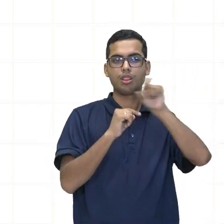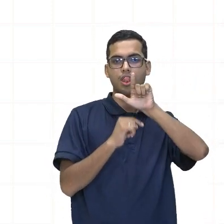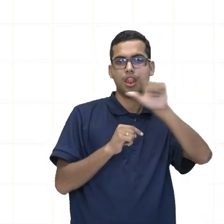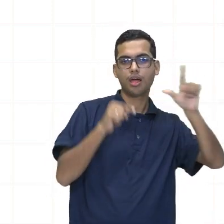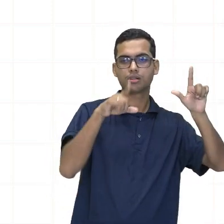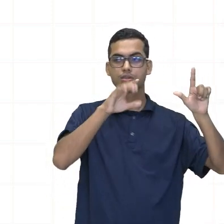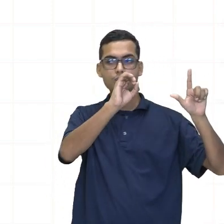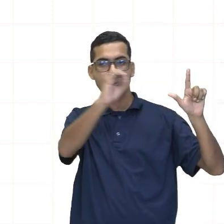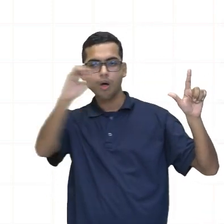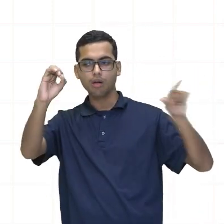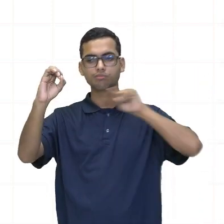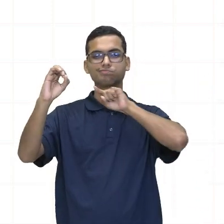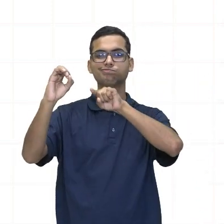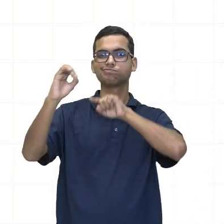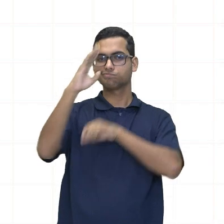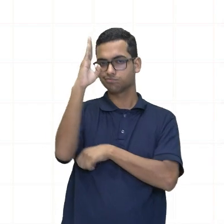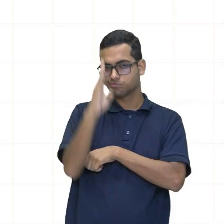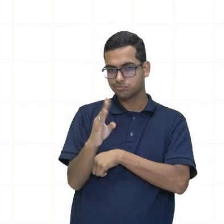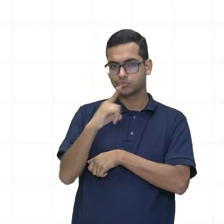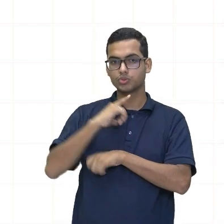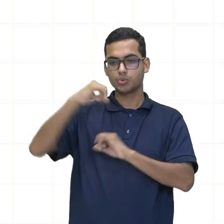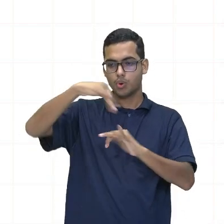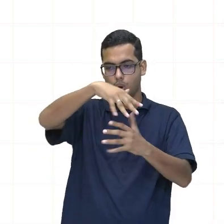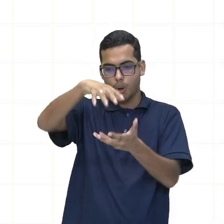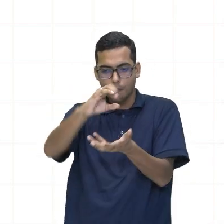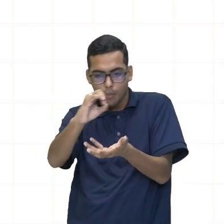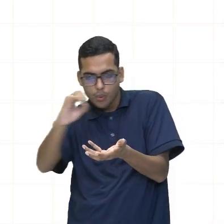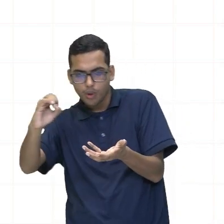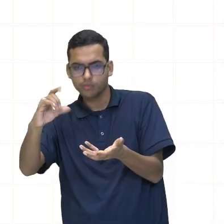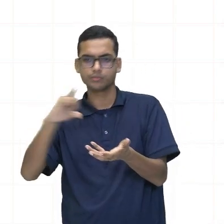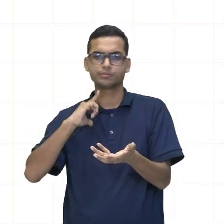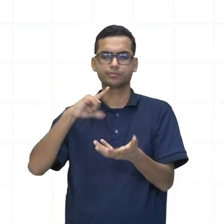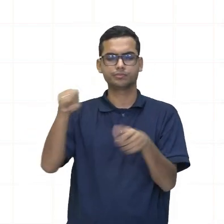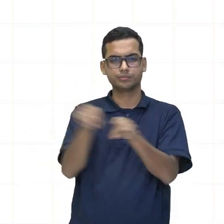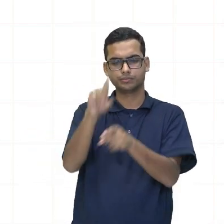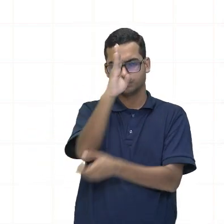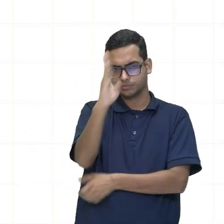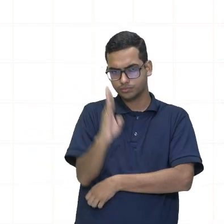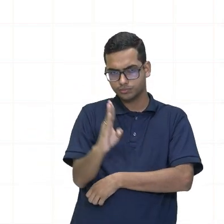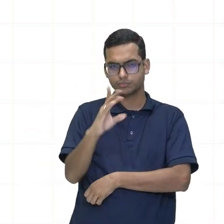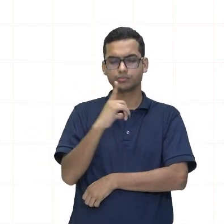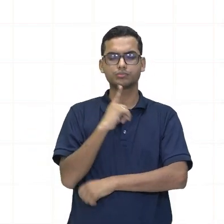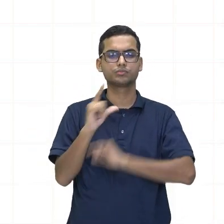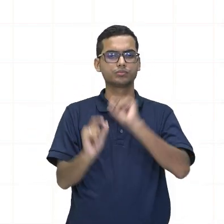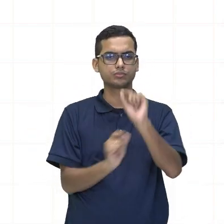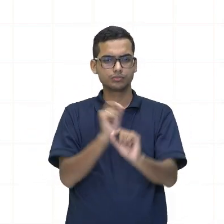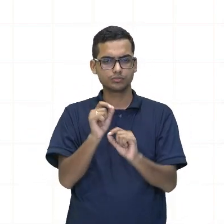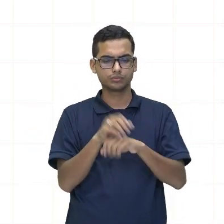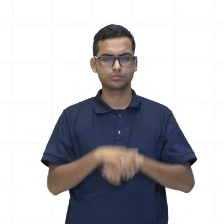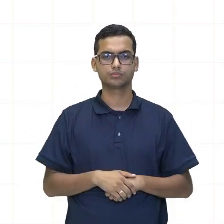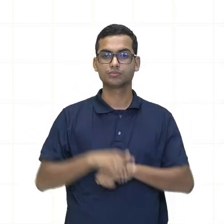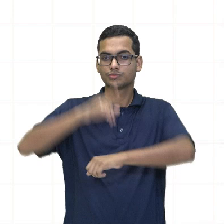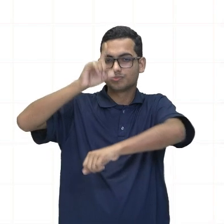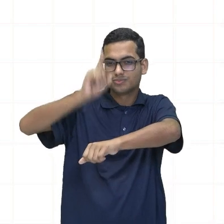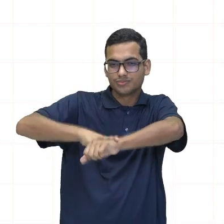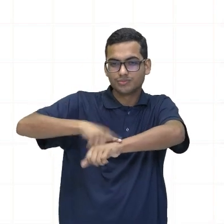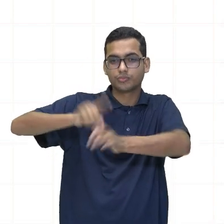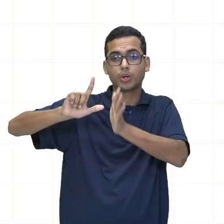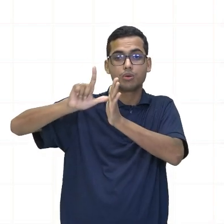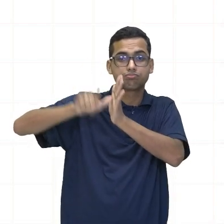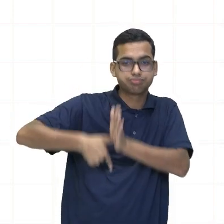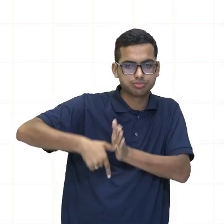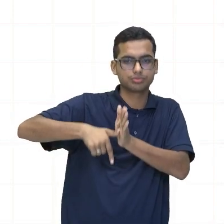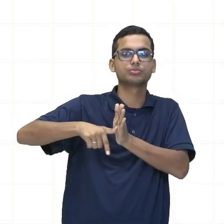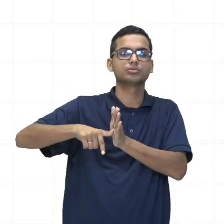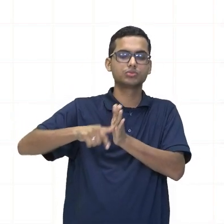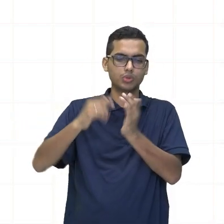né? Todos os fusos horários do Brasil, o território brasileiro ele está com as horas atrasadas